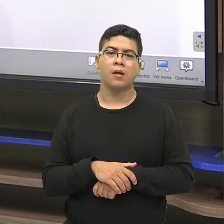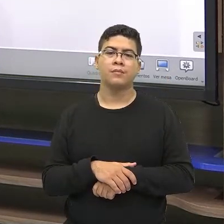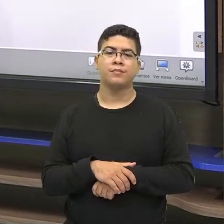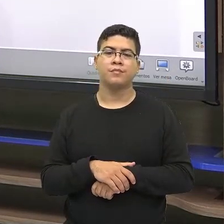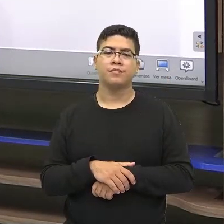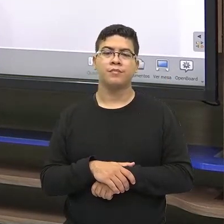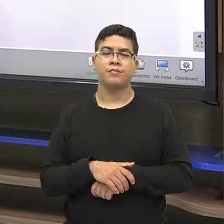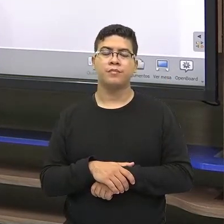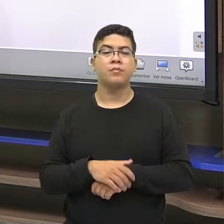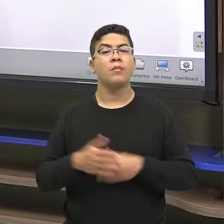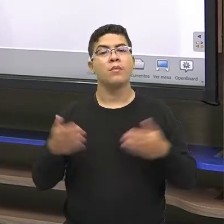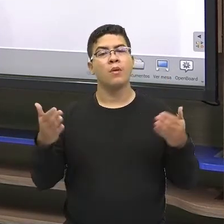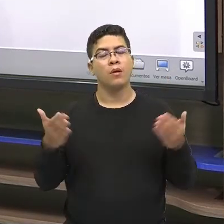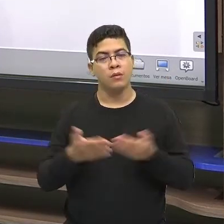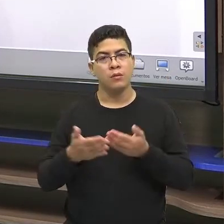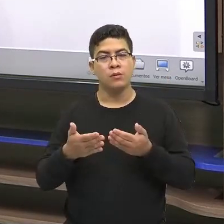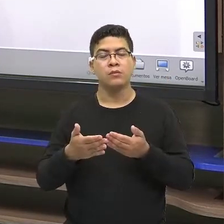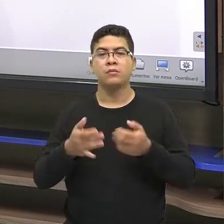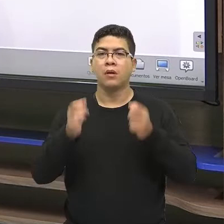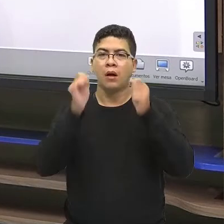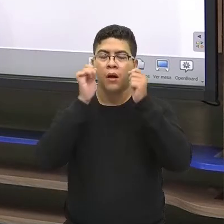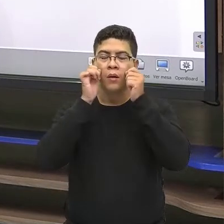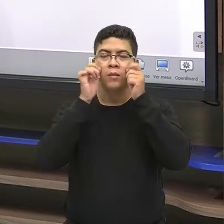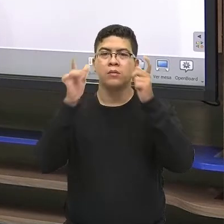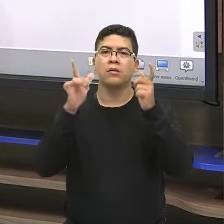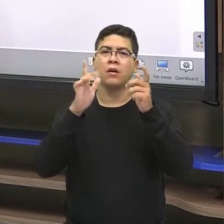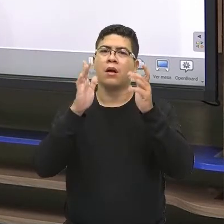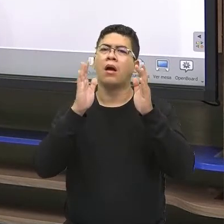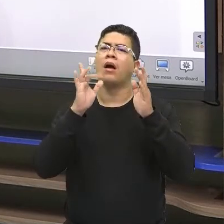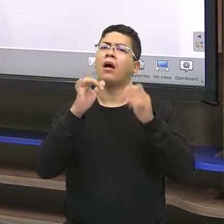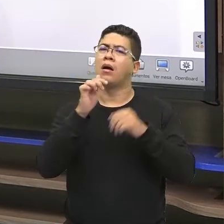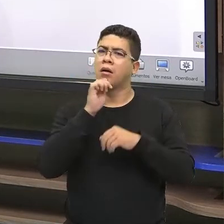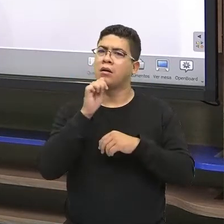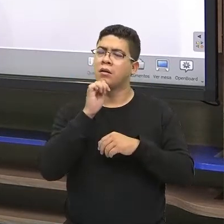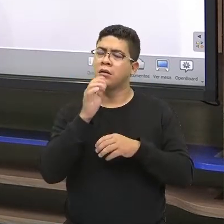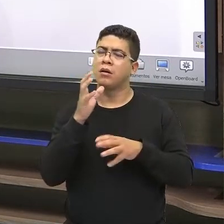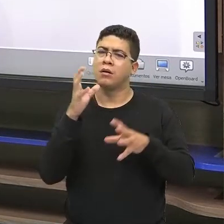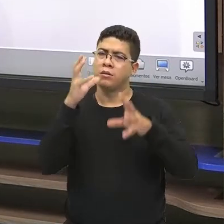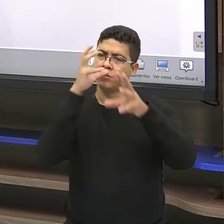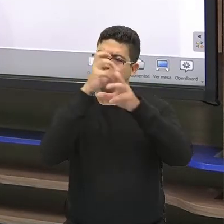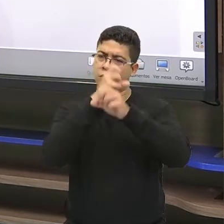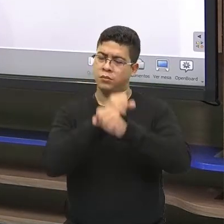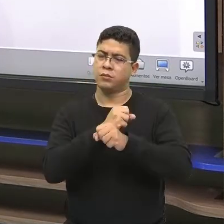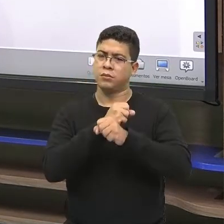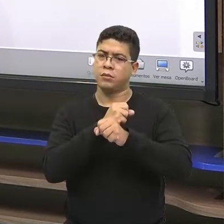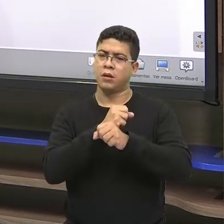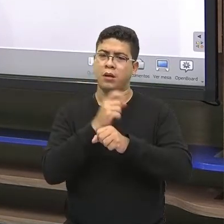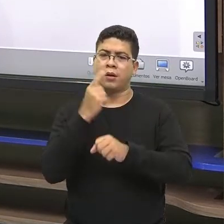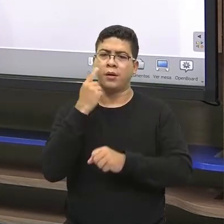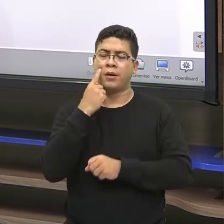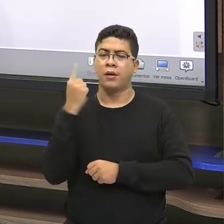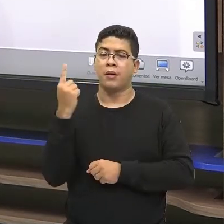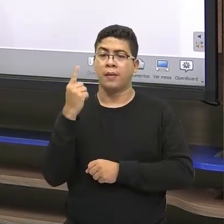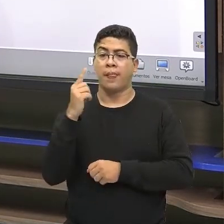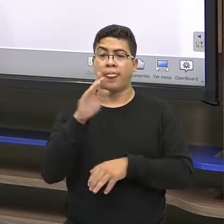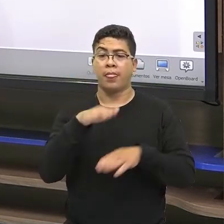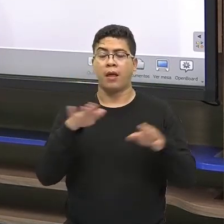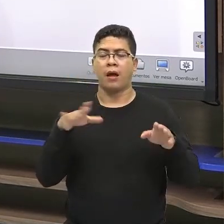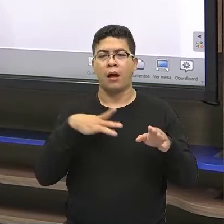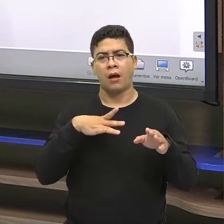fazia escuro, embora amanhã já tivesse avançada. Então,